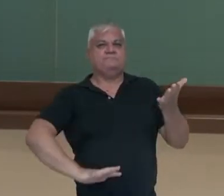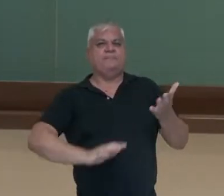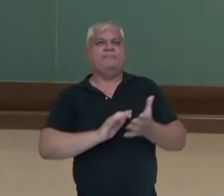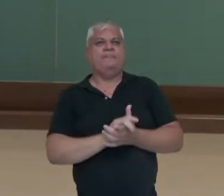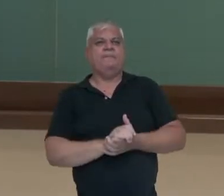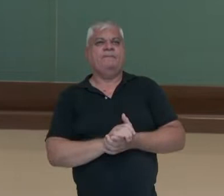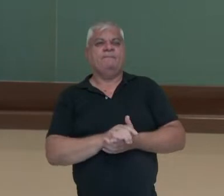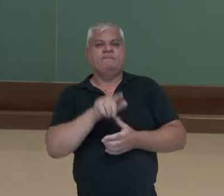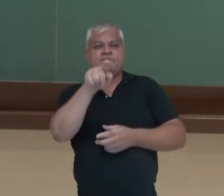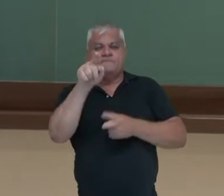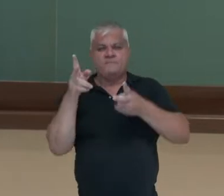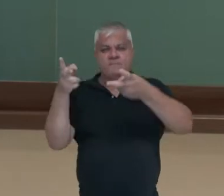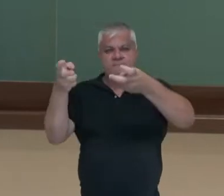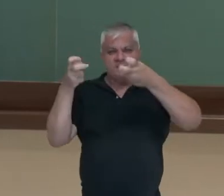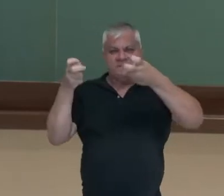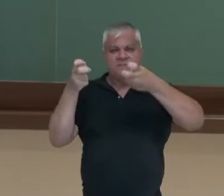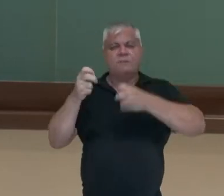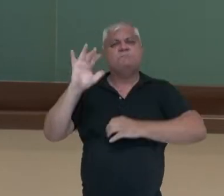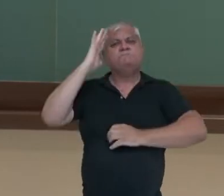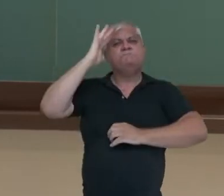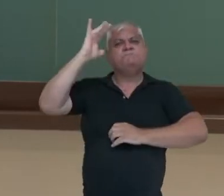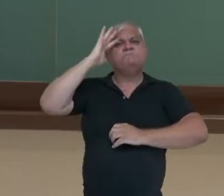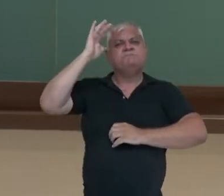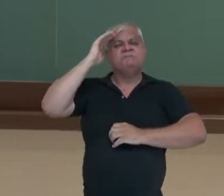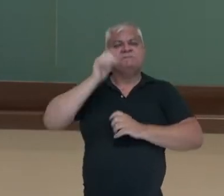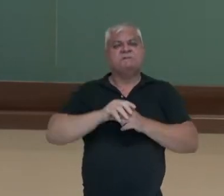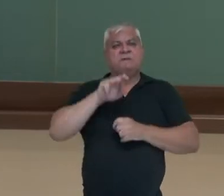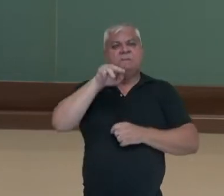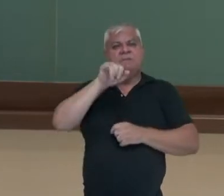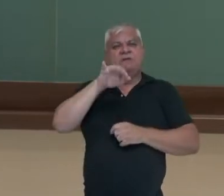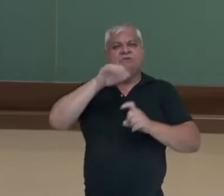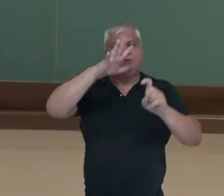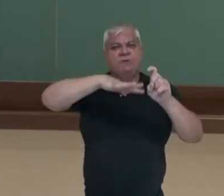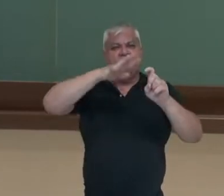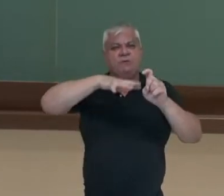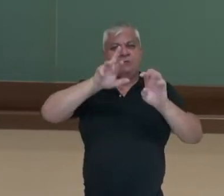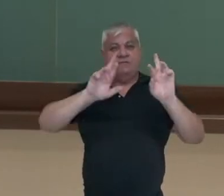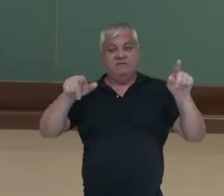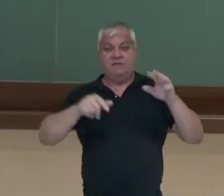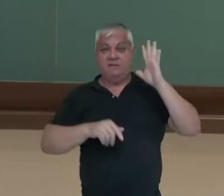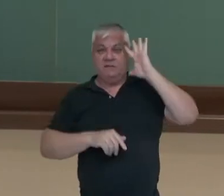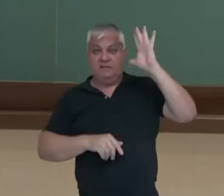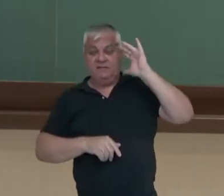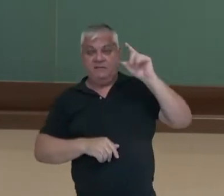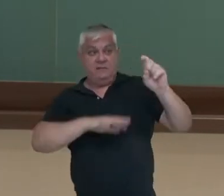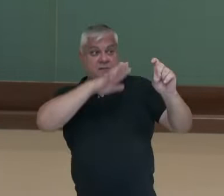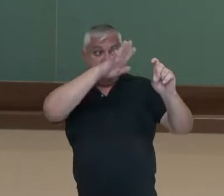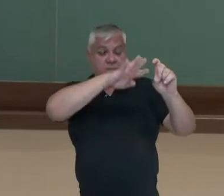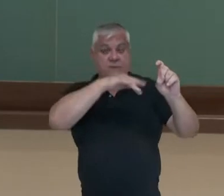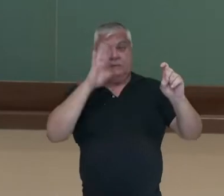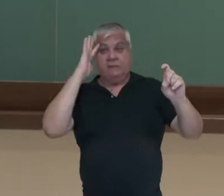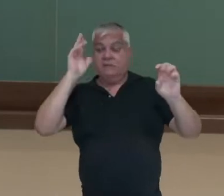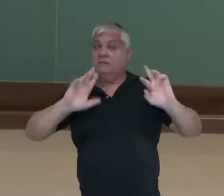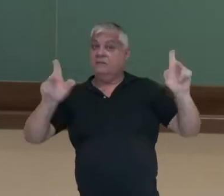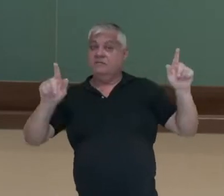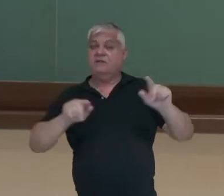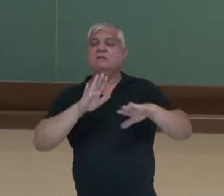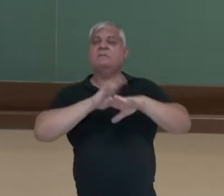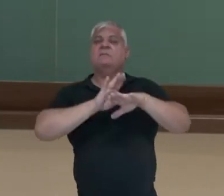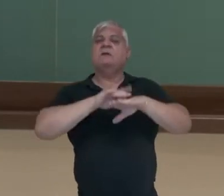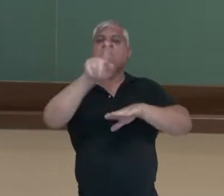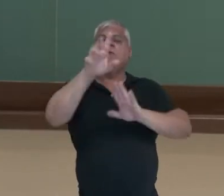Você percebeu como o pensamento mítico e filosófico são diferentes? Escreva um texto apresentando